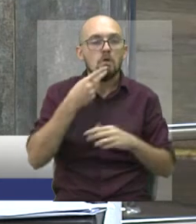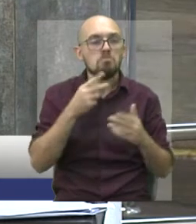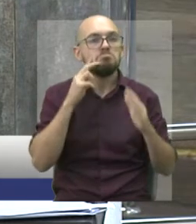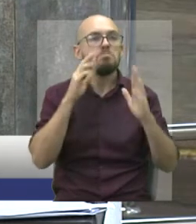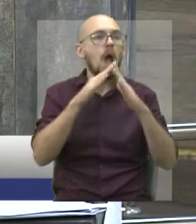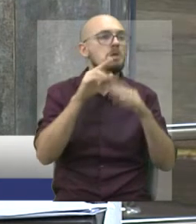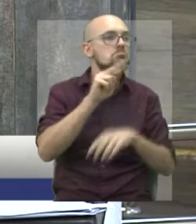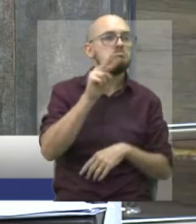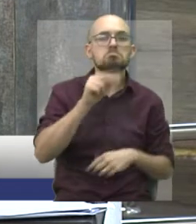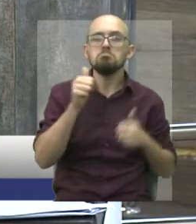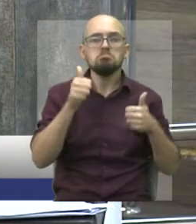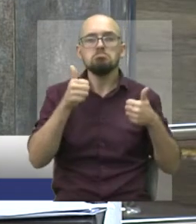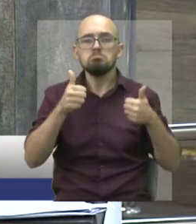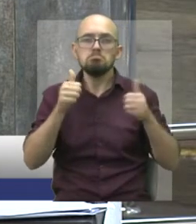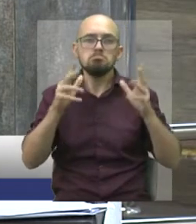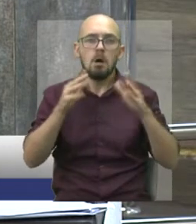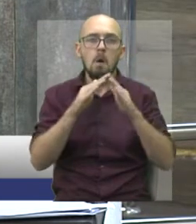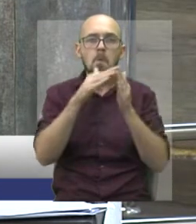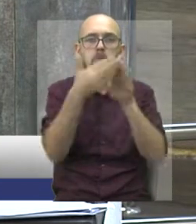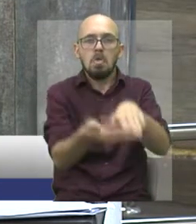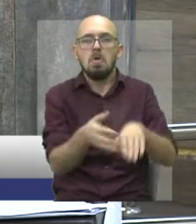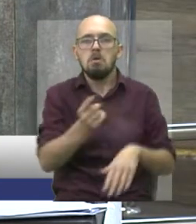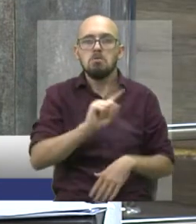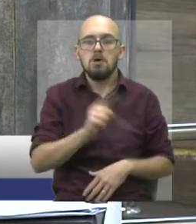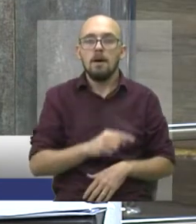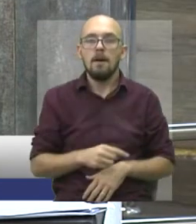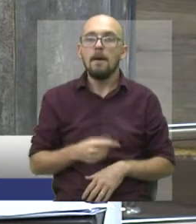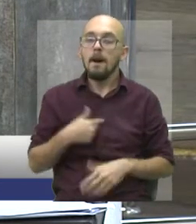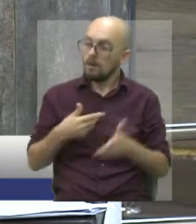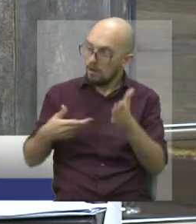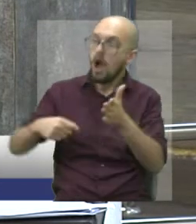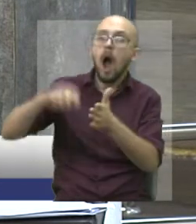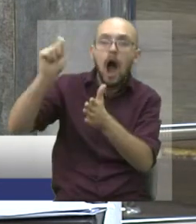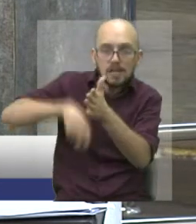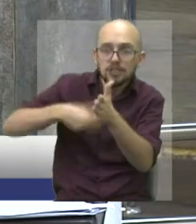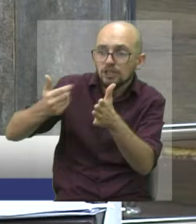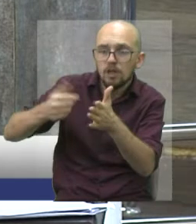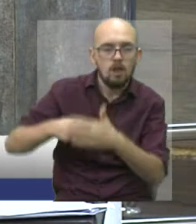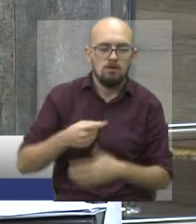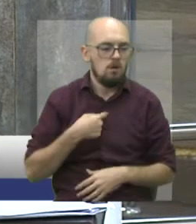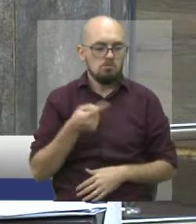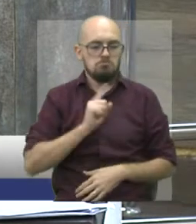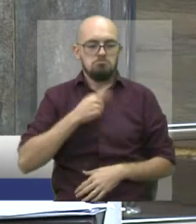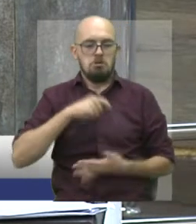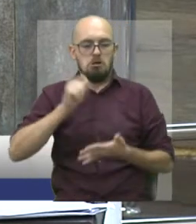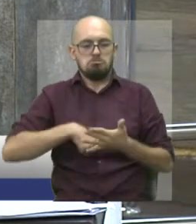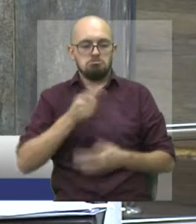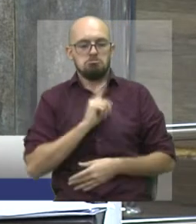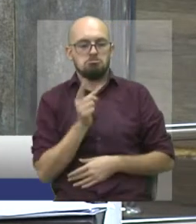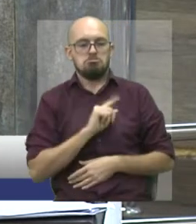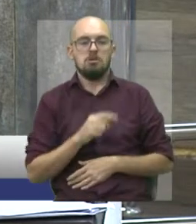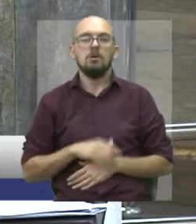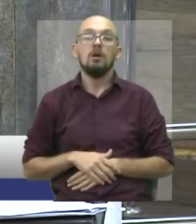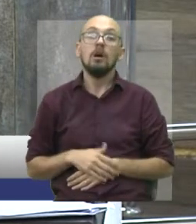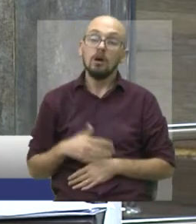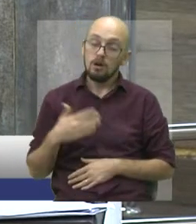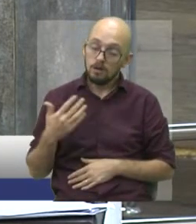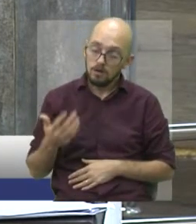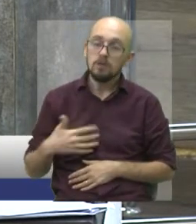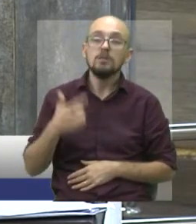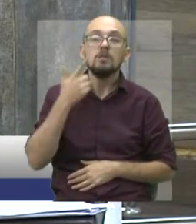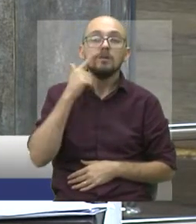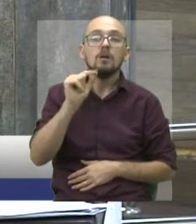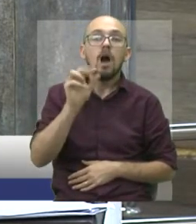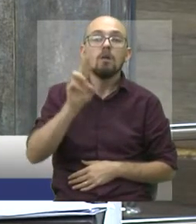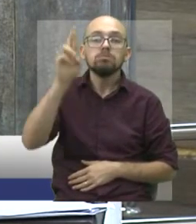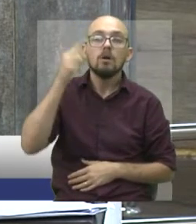queda. Só que ele não assinou o lado sendo responsável. Então eu quero ver quem que é o responsável e se